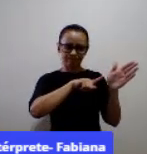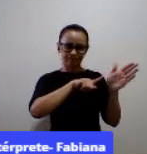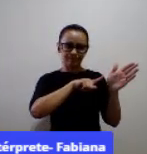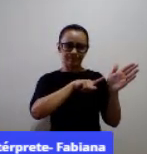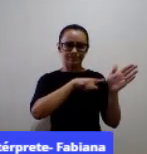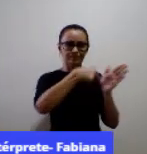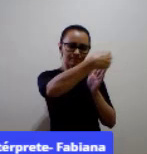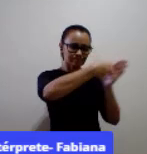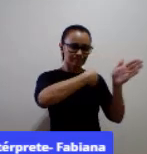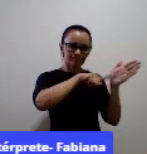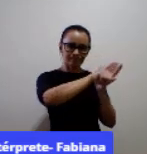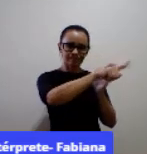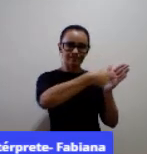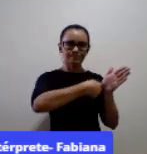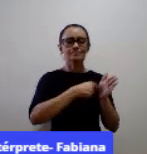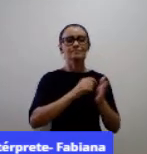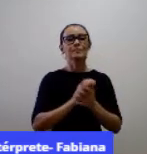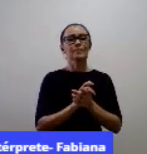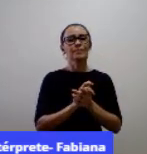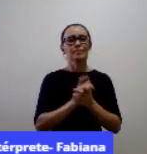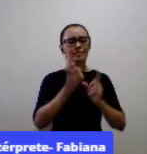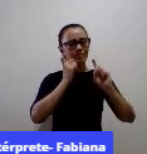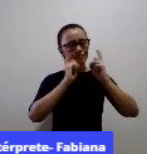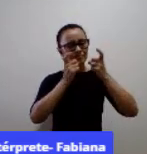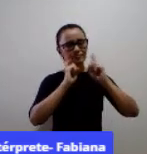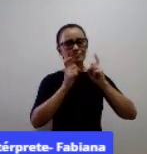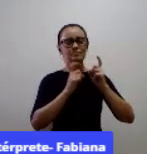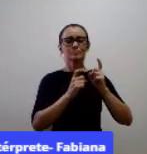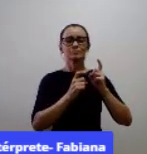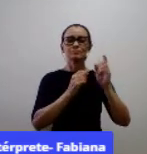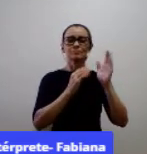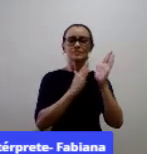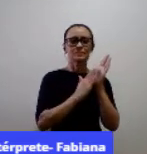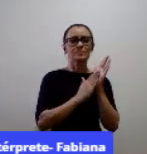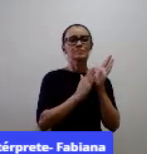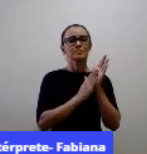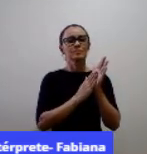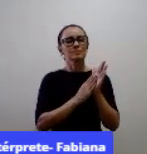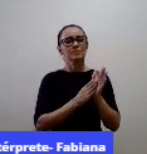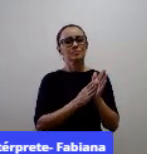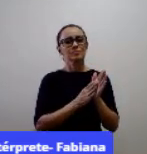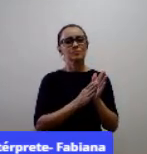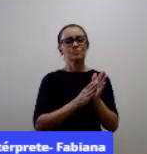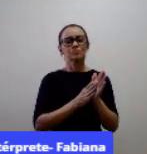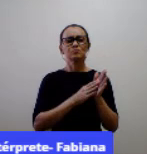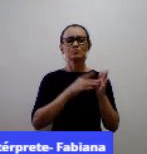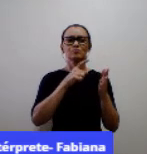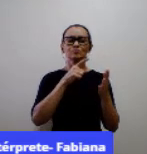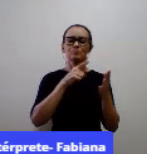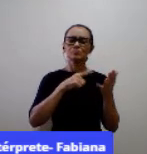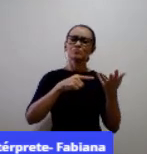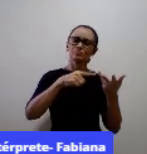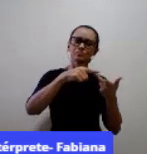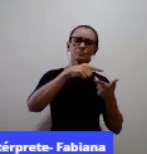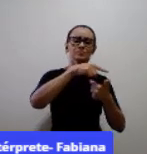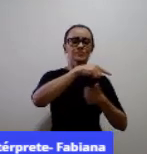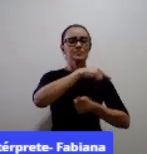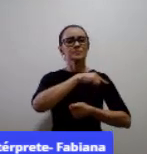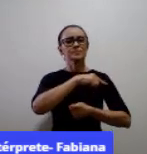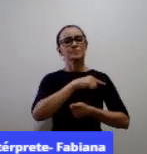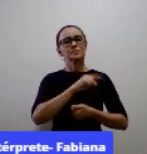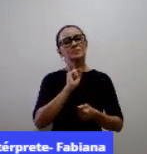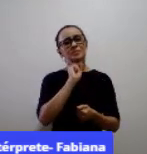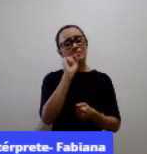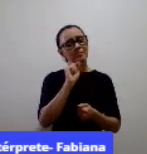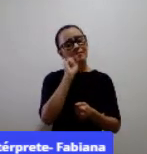dessa reunião, dessa observação, da sondagem, os demais instrumentos, né, darão origem à